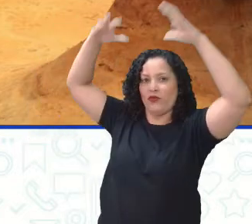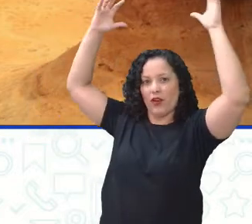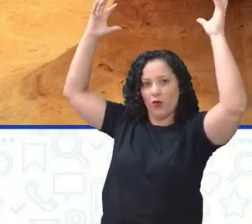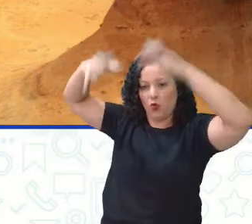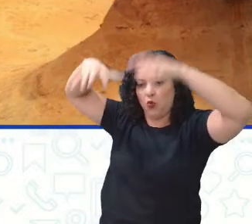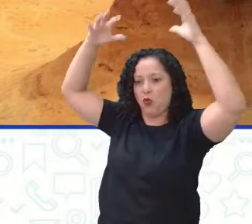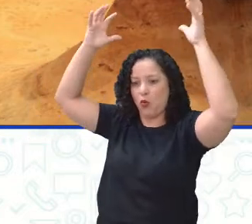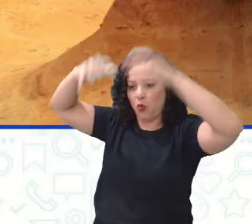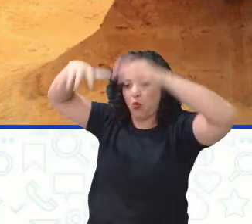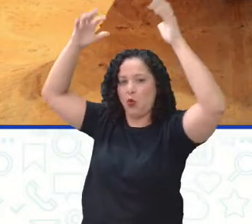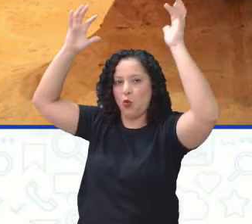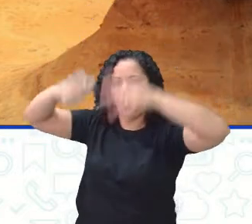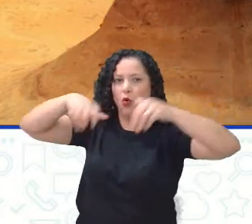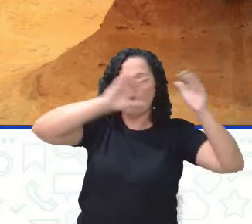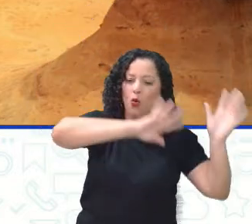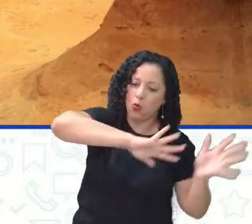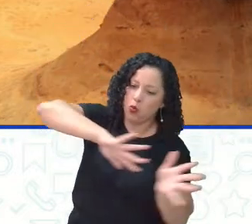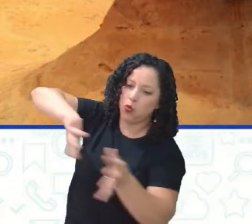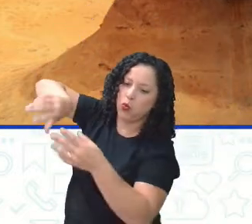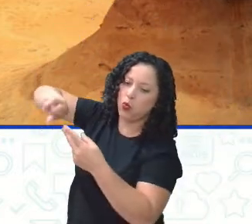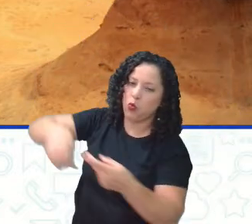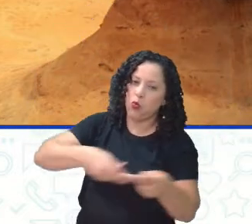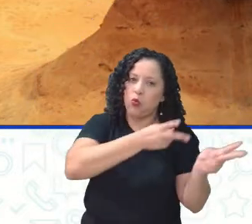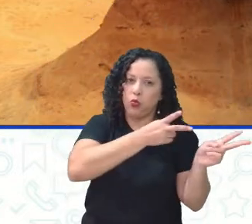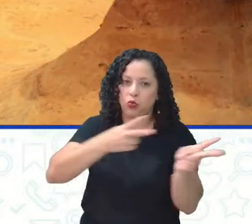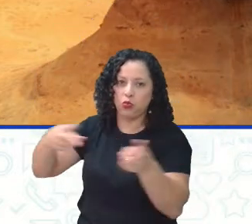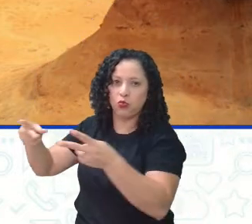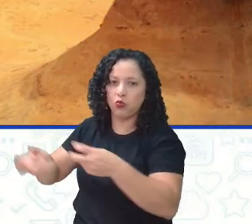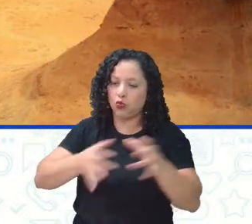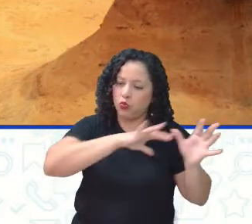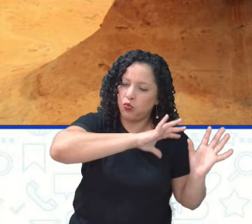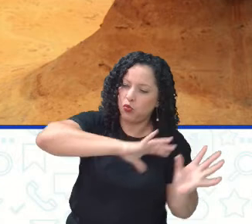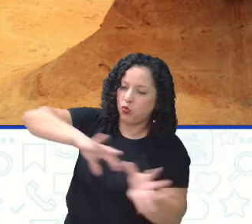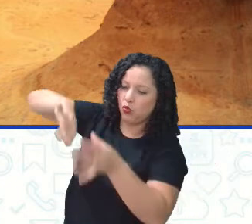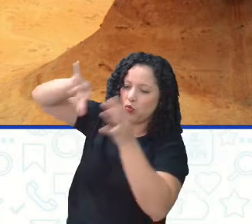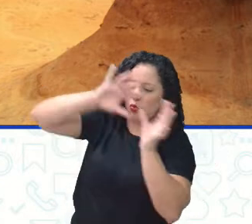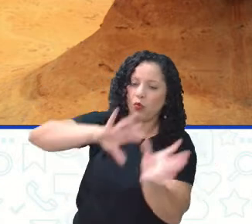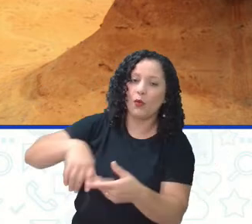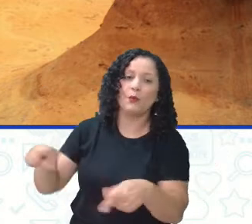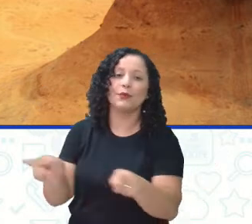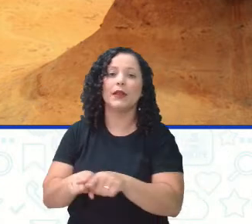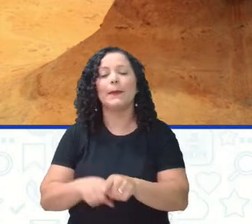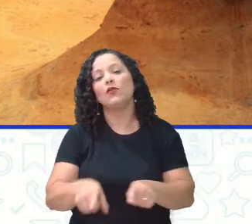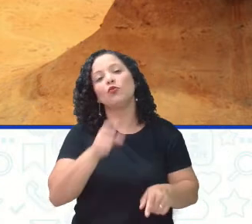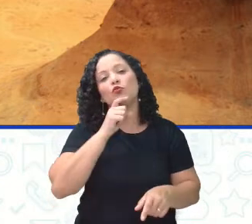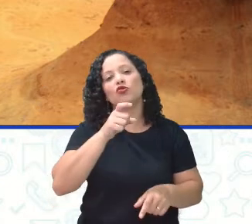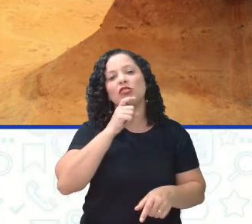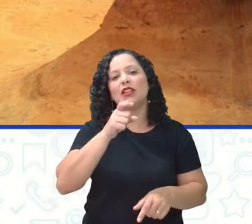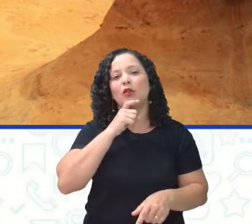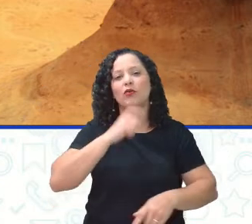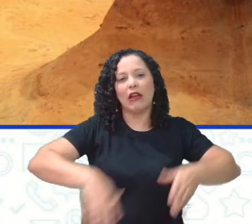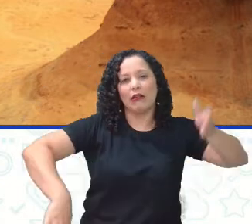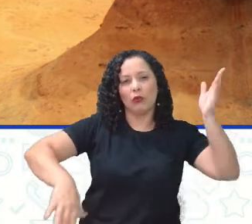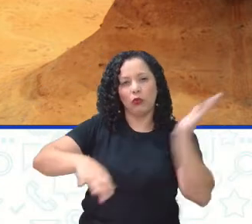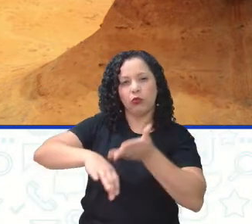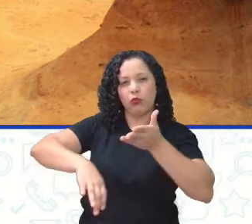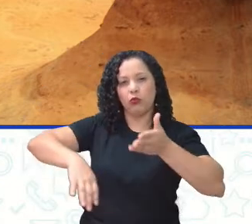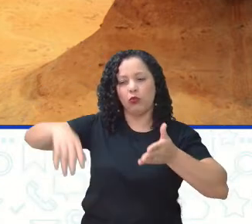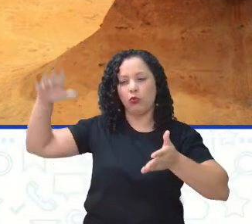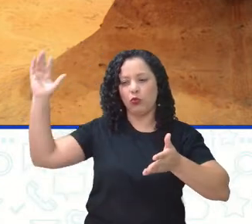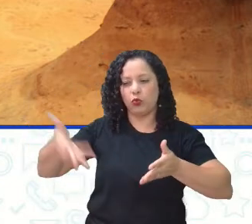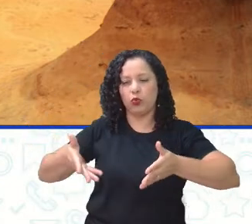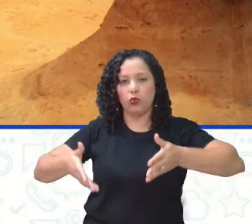pelos ventos e pelo gelo, entre outros. Então, aquela forma mais mecanizada vai chegar lá e vai